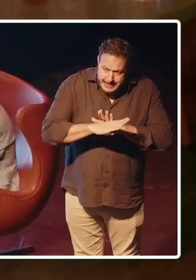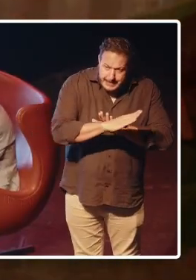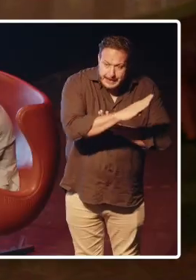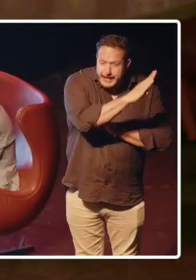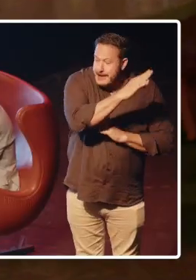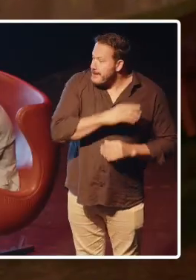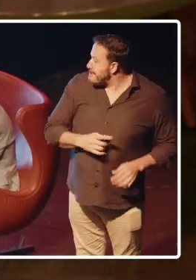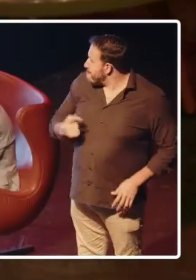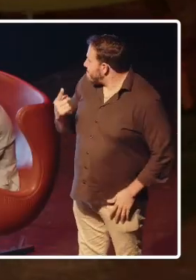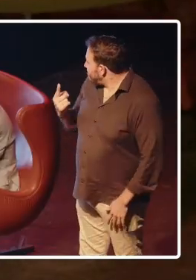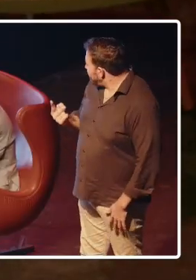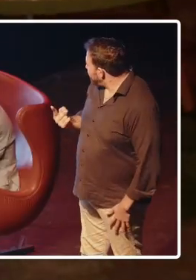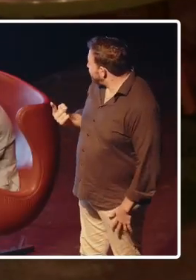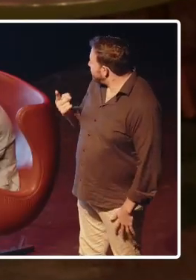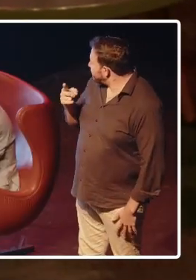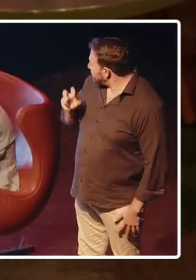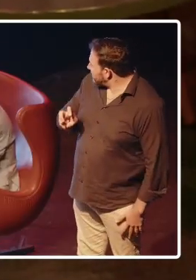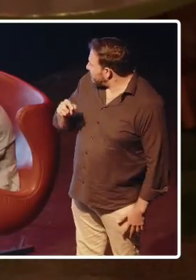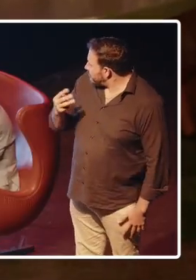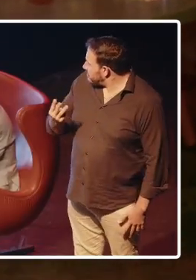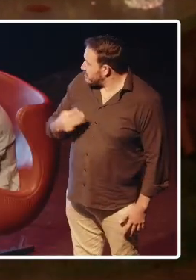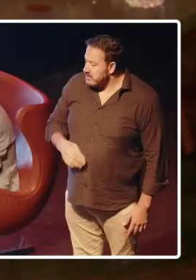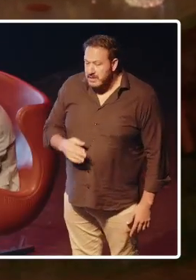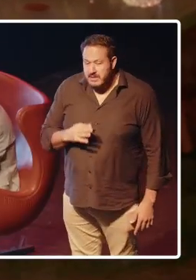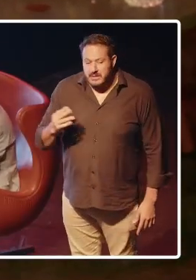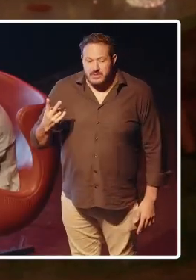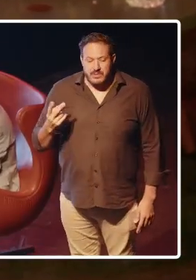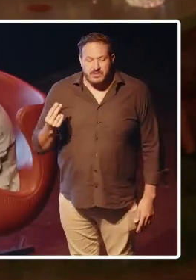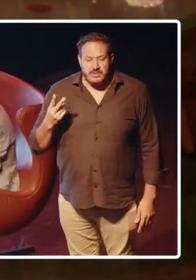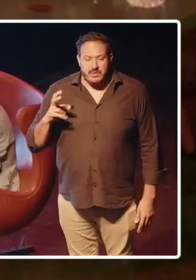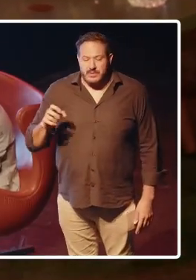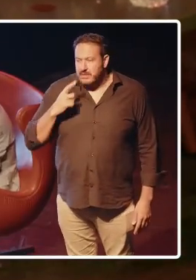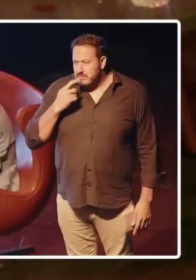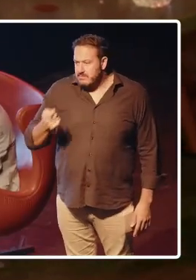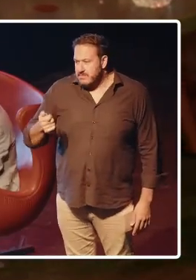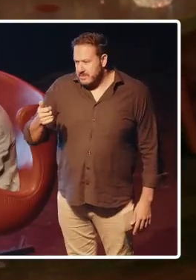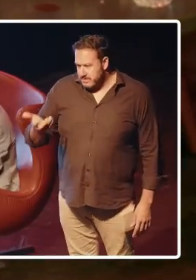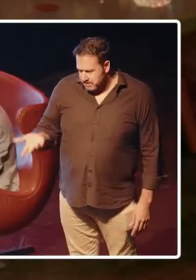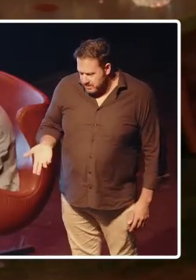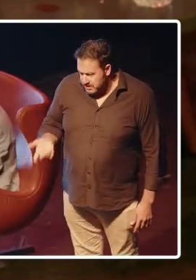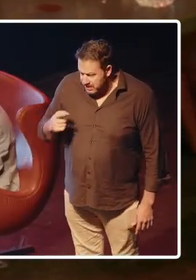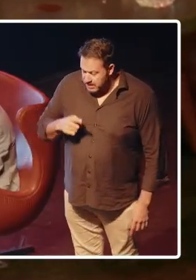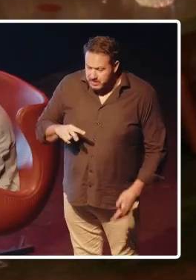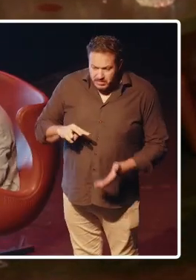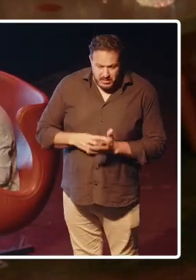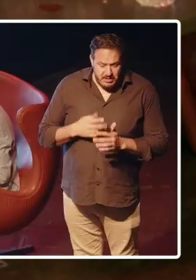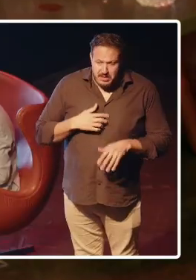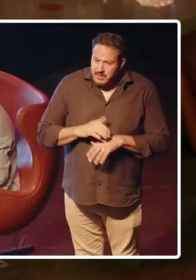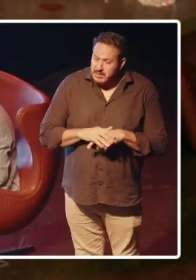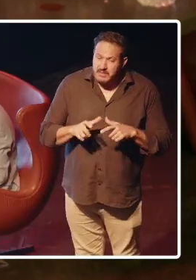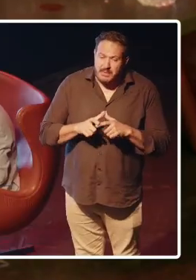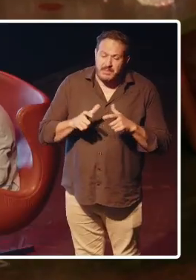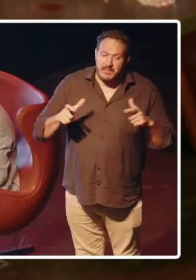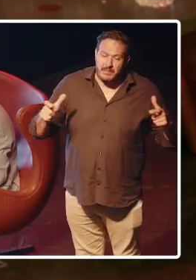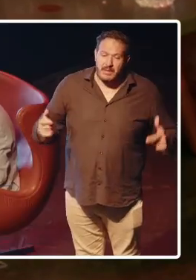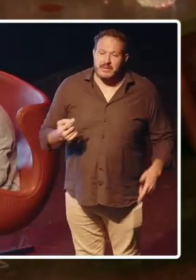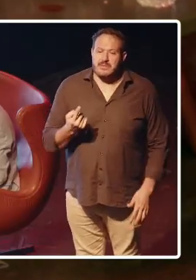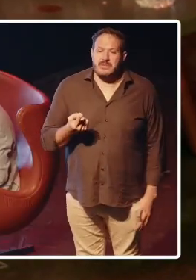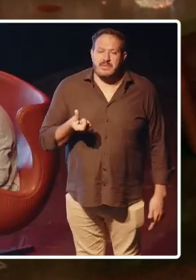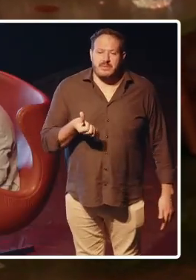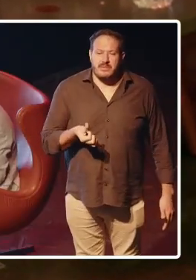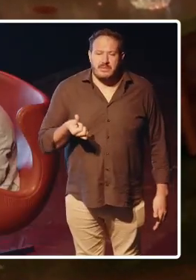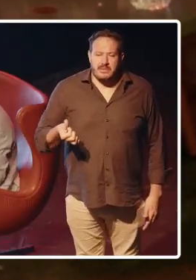153 milhões em 2050, que é logo mais, né? Isso é um aumento de 166%.